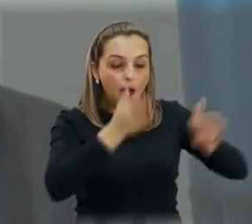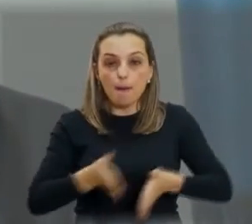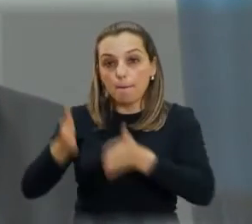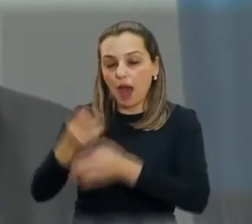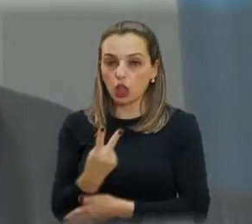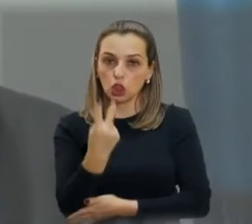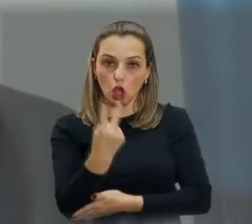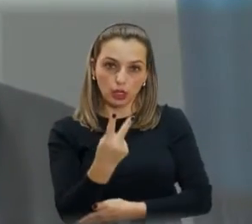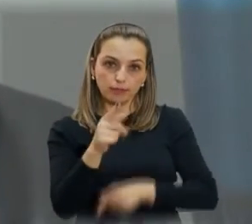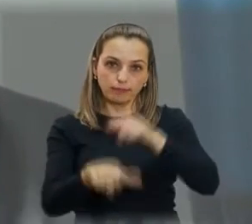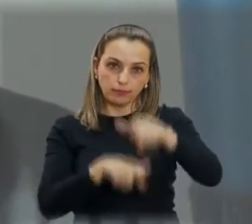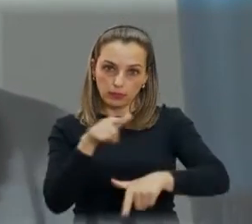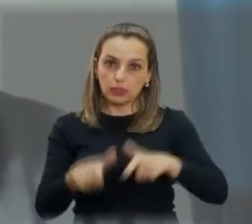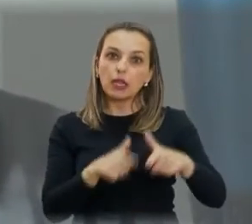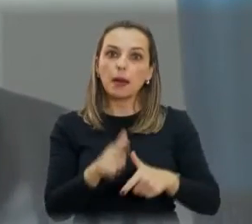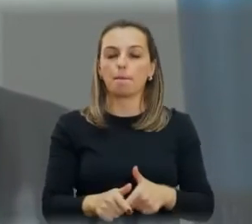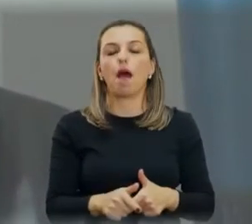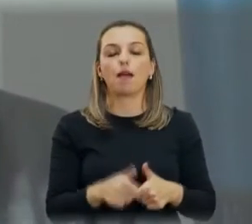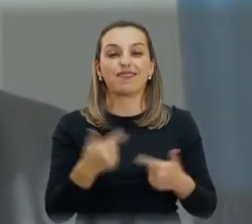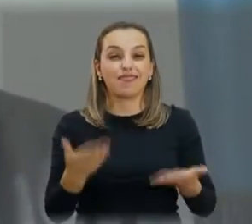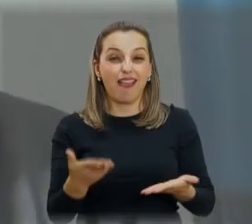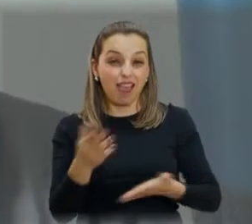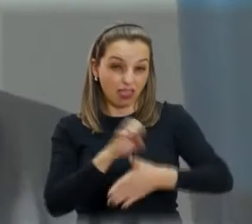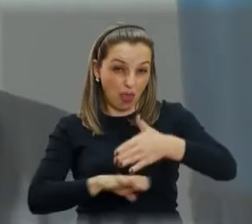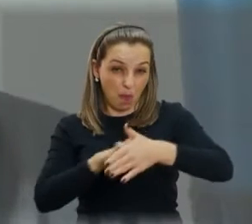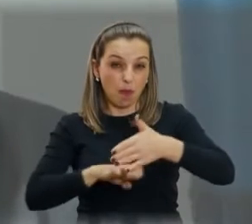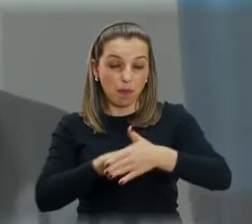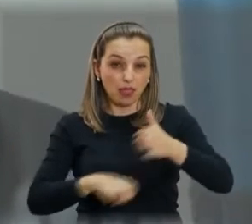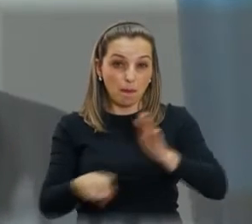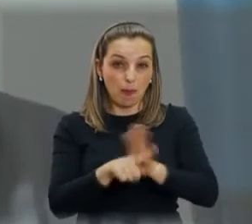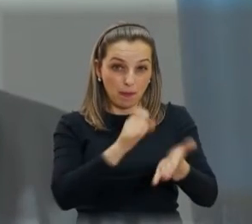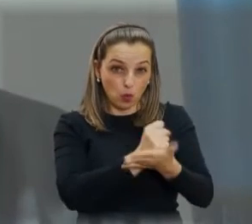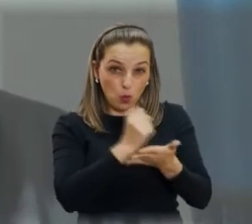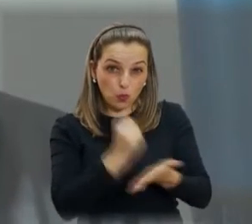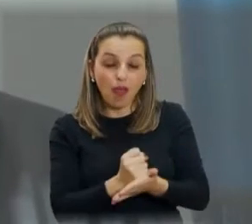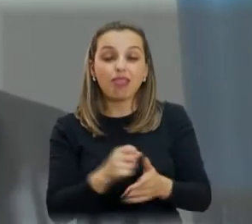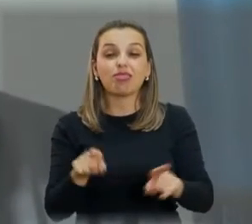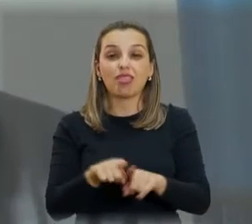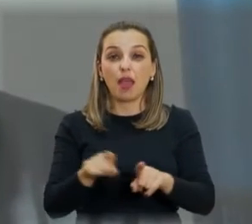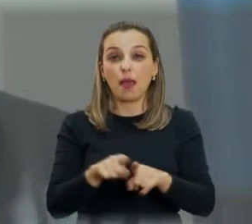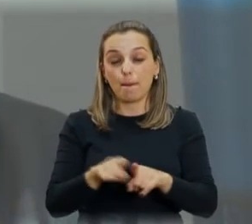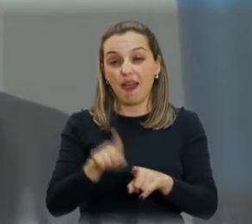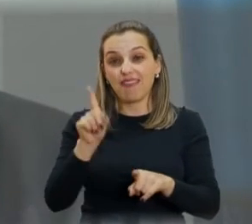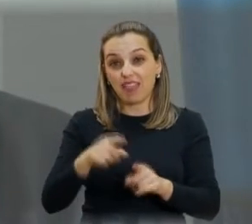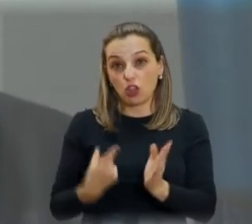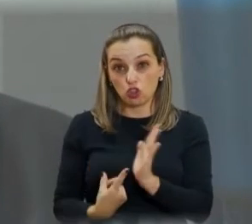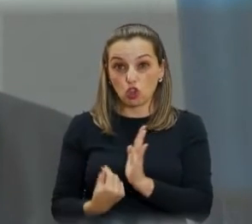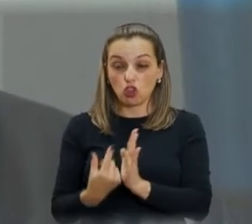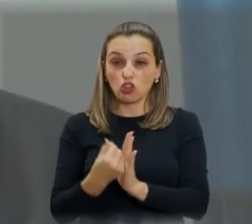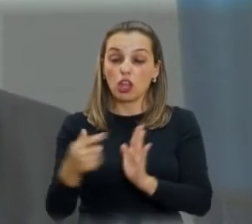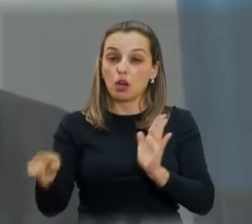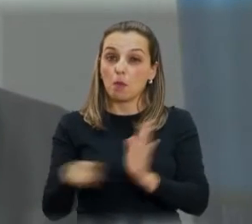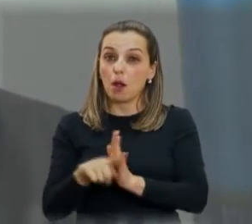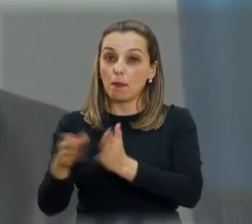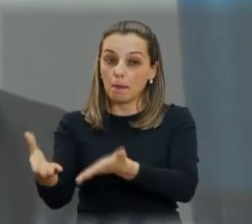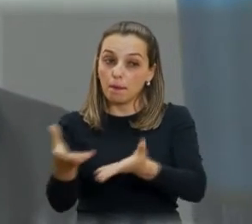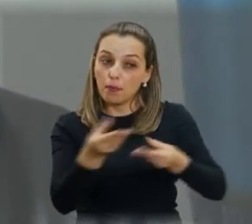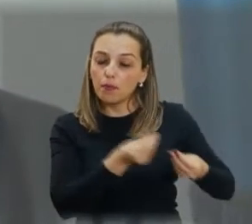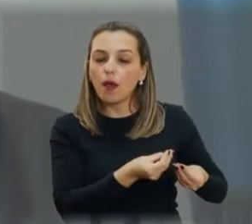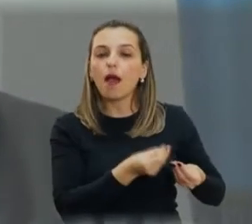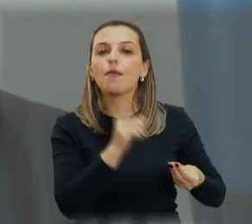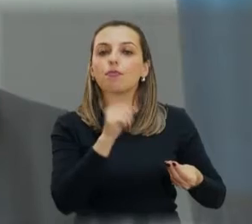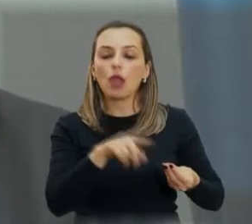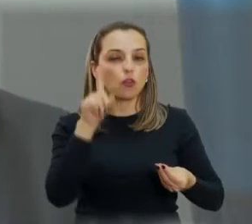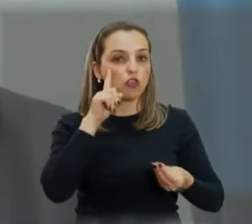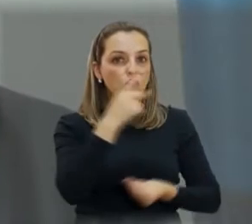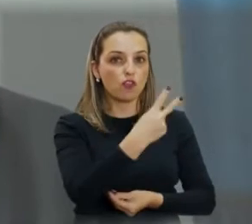em 4 turnos? Uma empresa de valores também foi contratada para o transporte do valor arrecadado diariamente. Aliás, no dia